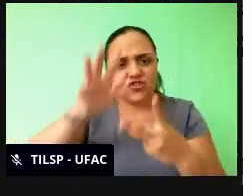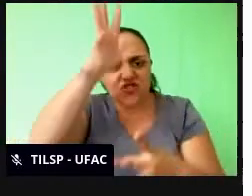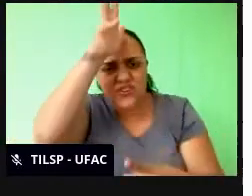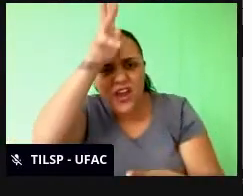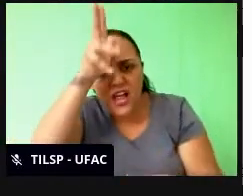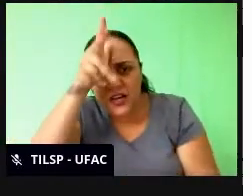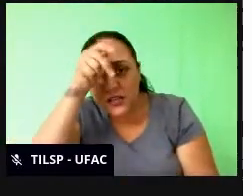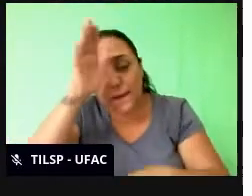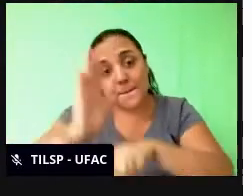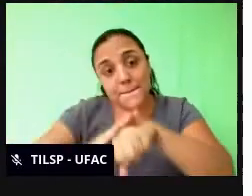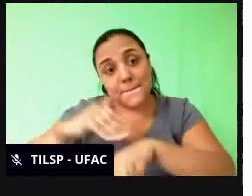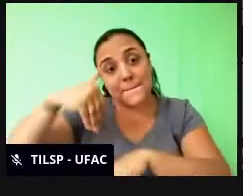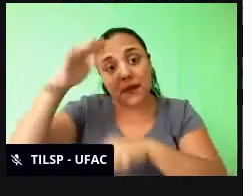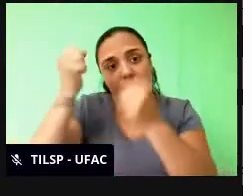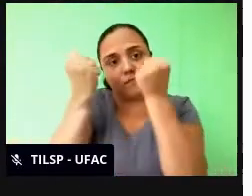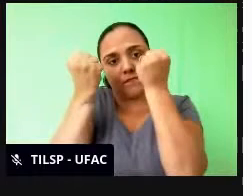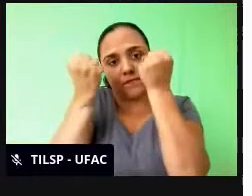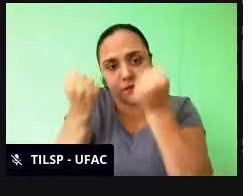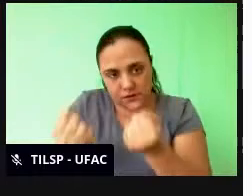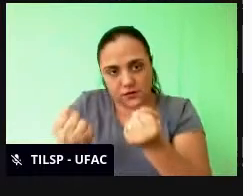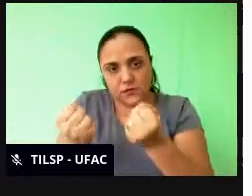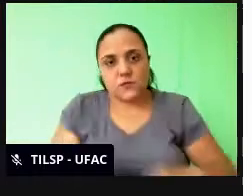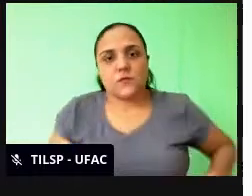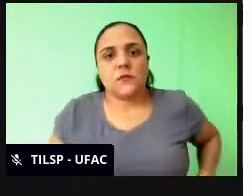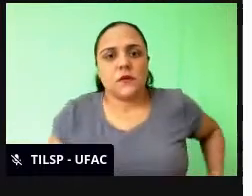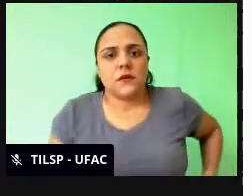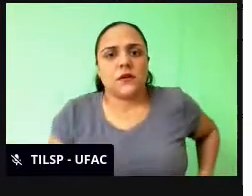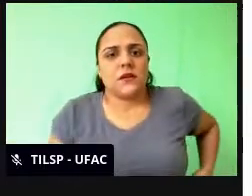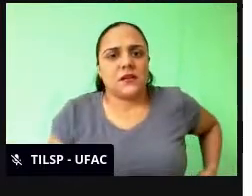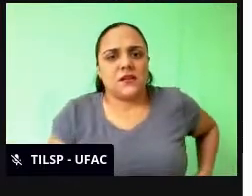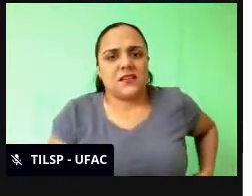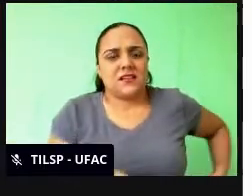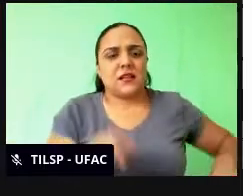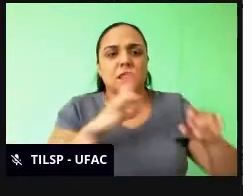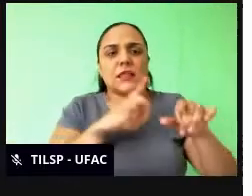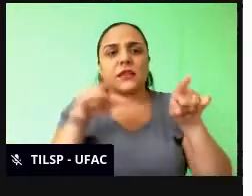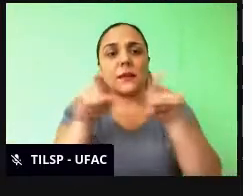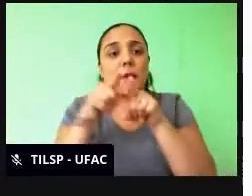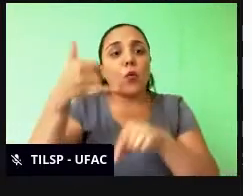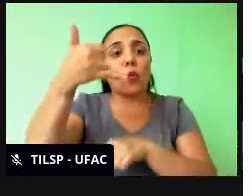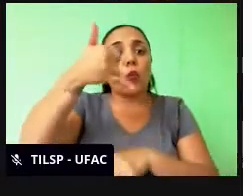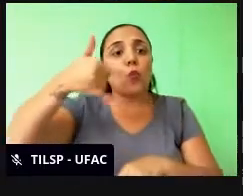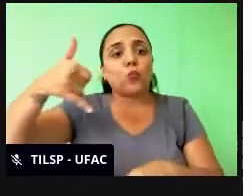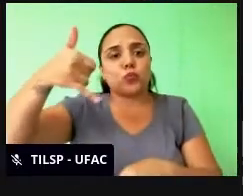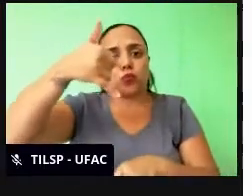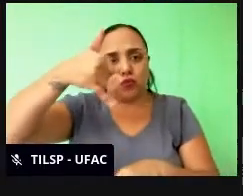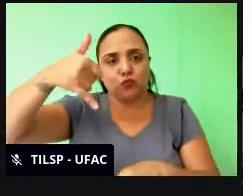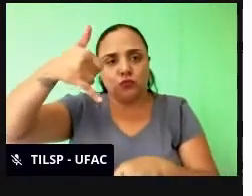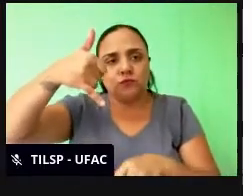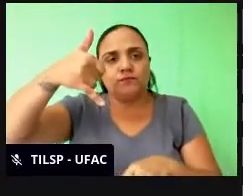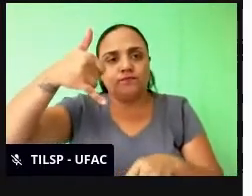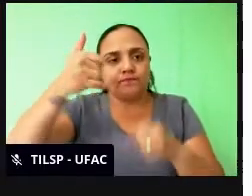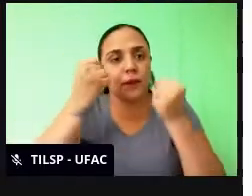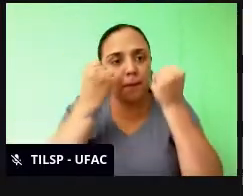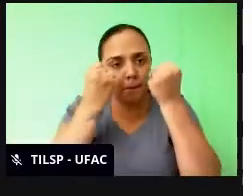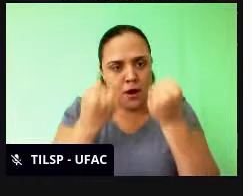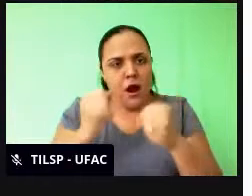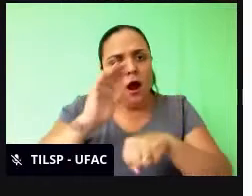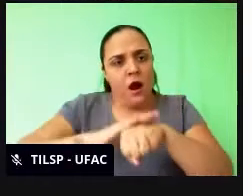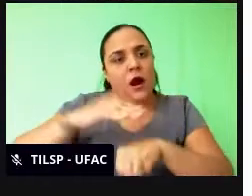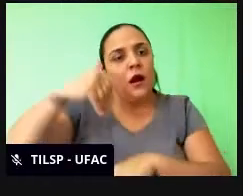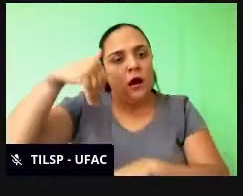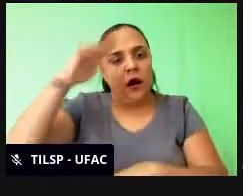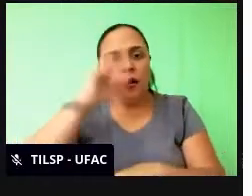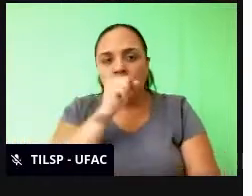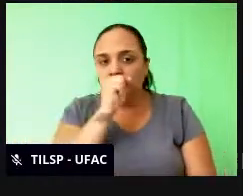calórica maior. E temos também os óleos, que são do reino vegetal e que possuem também uma densidade calórica maior. Por